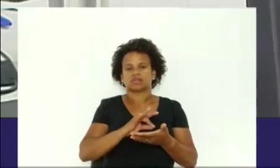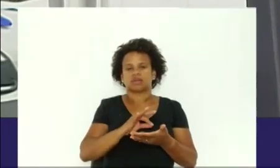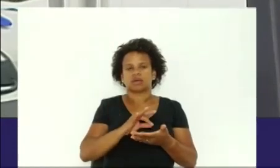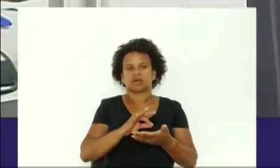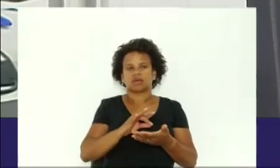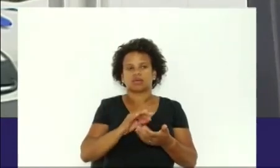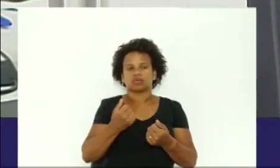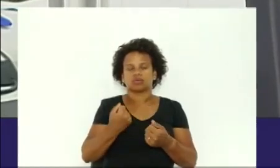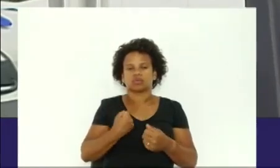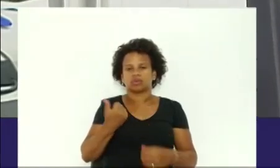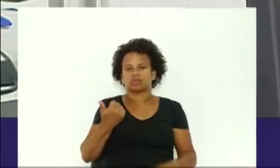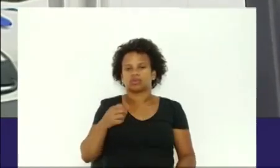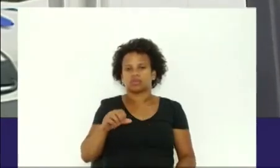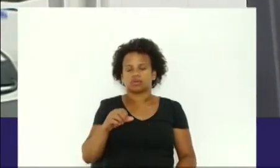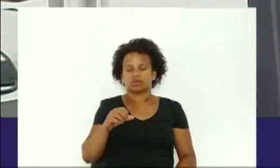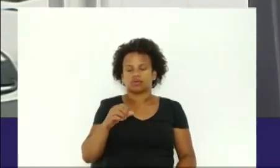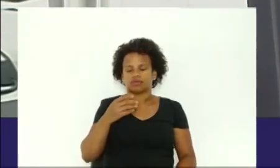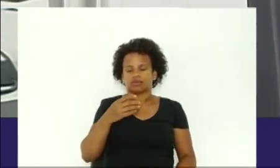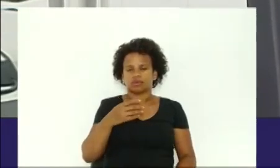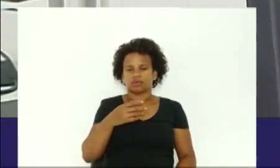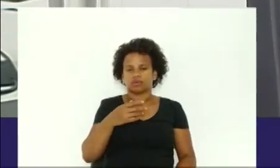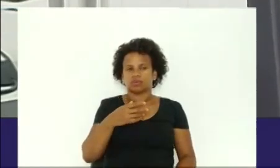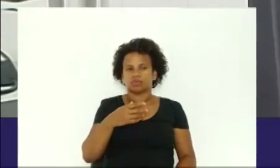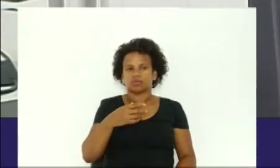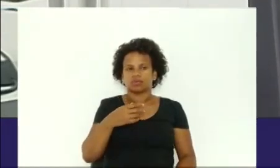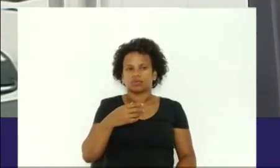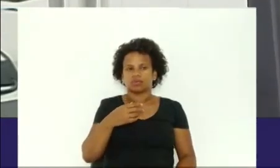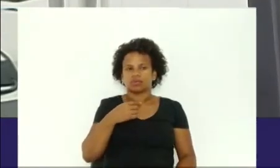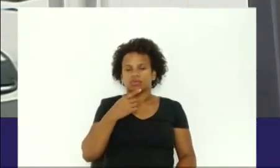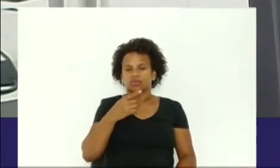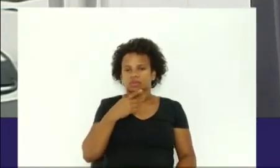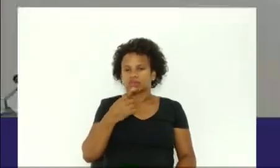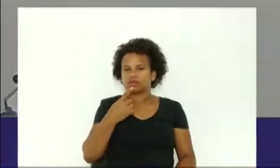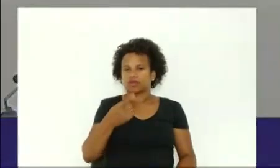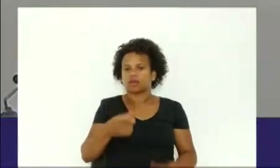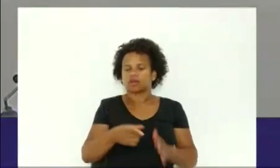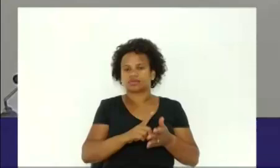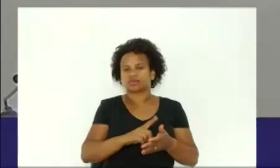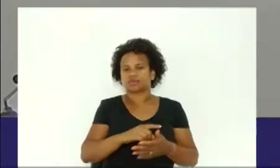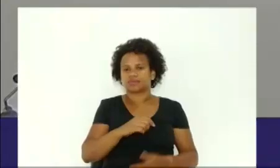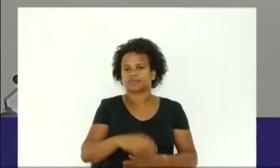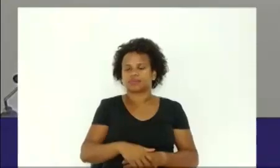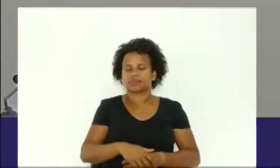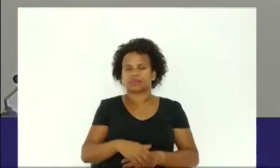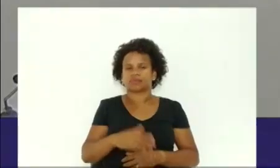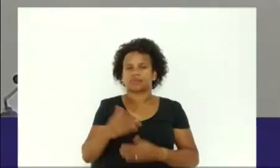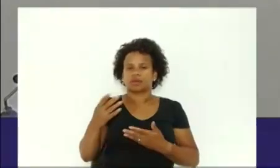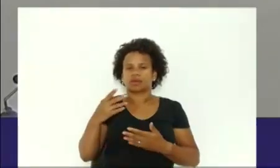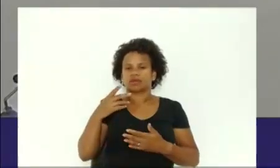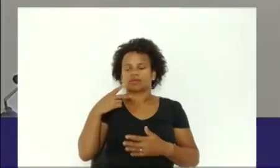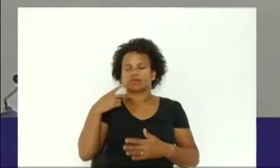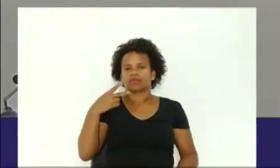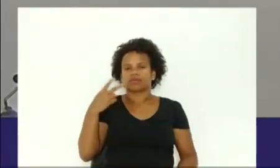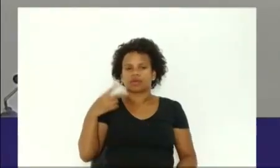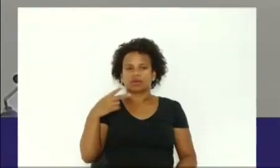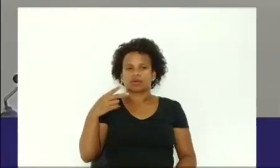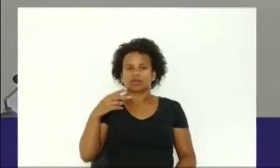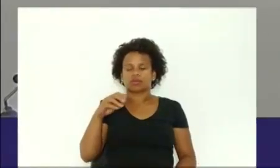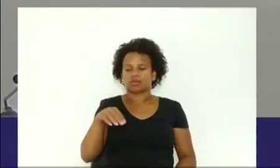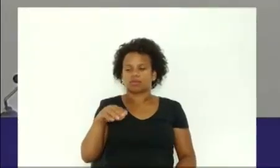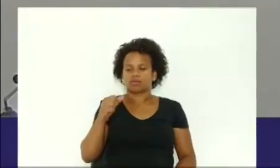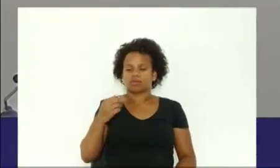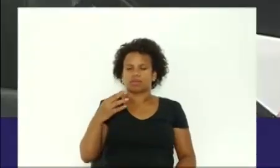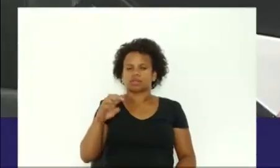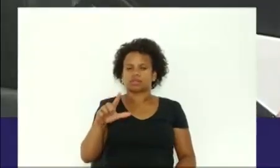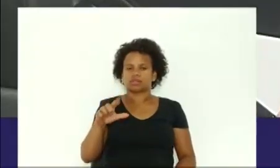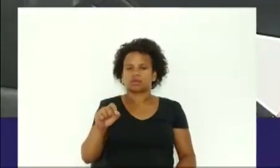Eu não consegui dar esse retorno antes. Questão de ordem. Tem a palavra pela ordem, vereador Marcelo Slima. Também